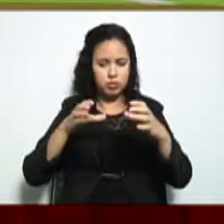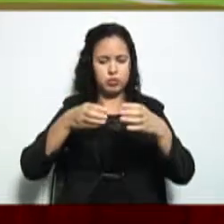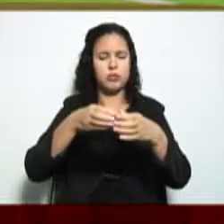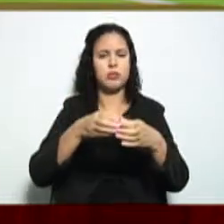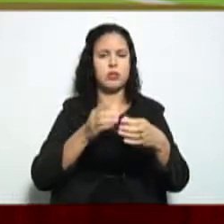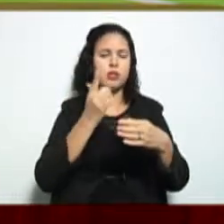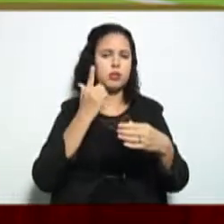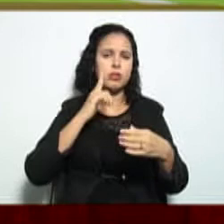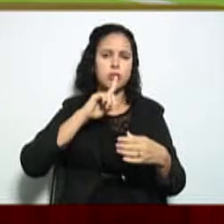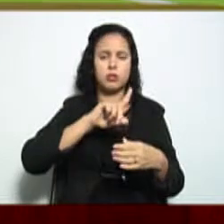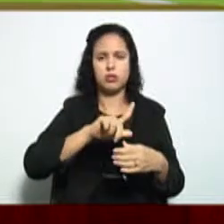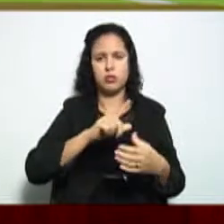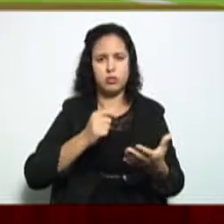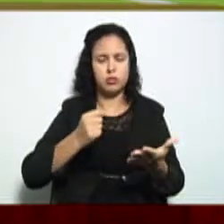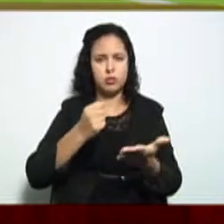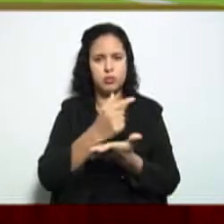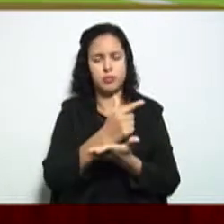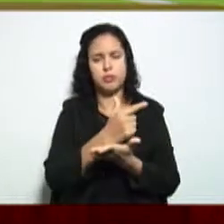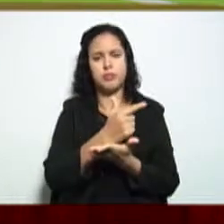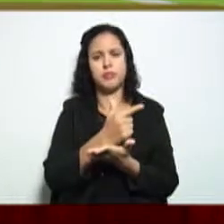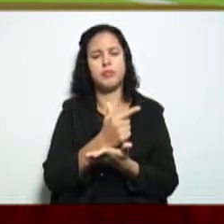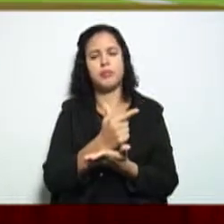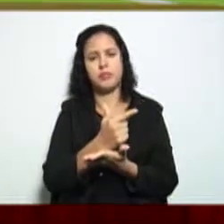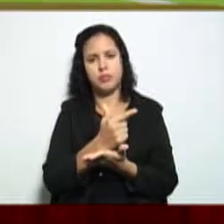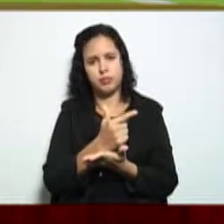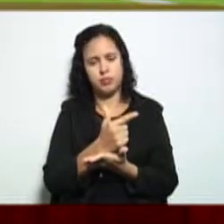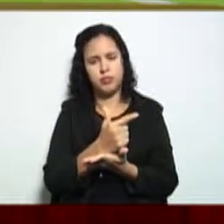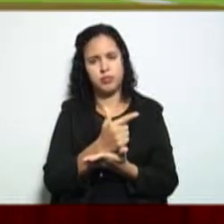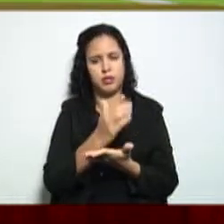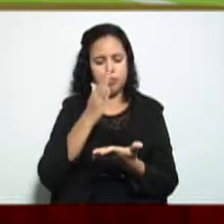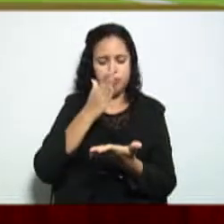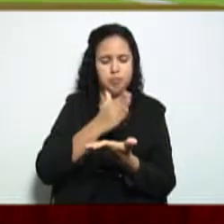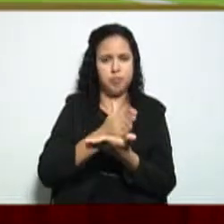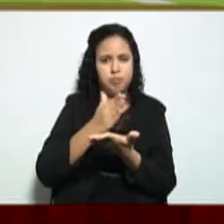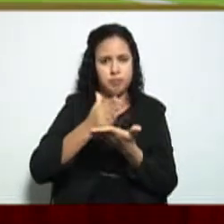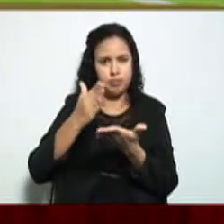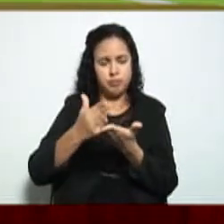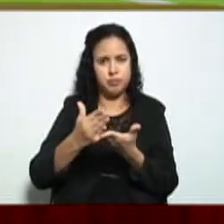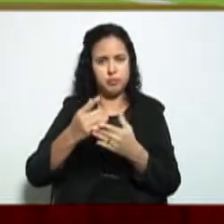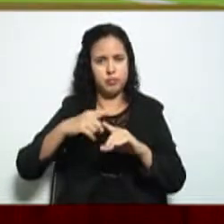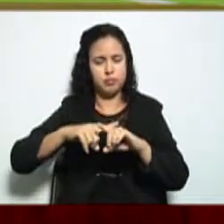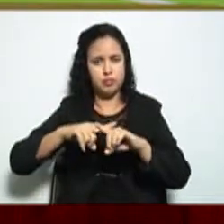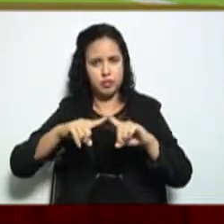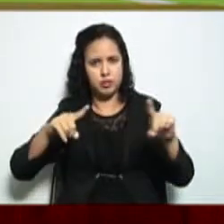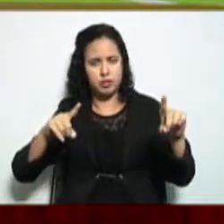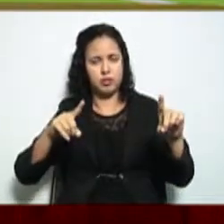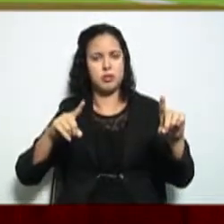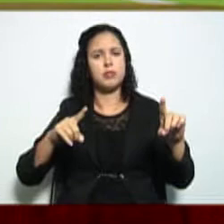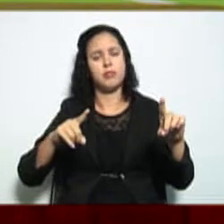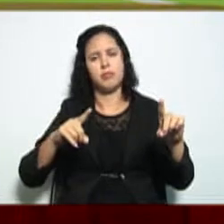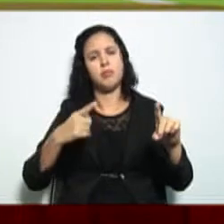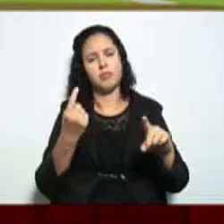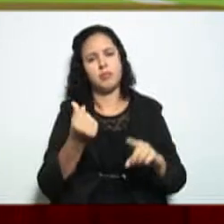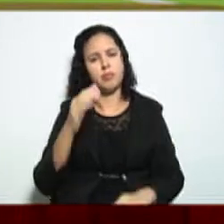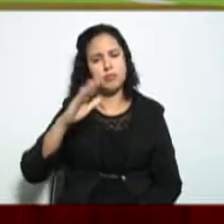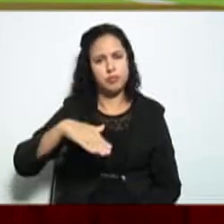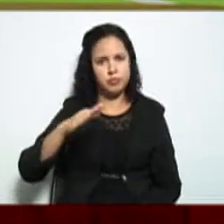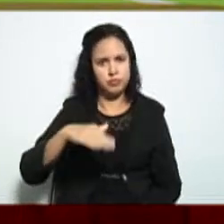tem a possibilidade de comprar, né, no fracionado para você, mas fechando um container lá que vende lá de